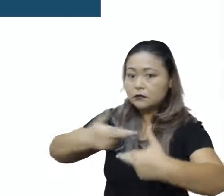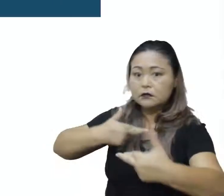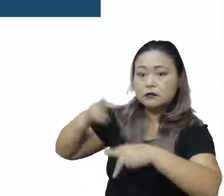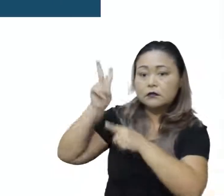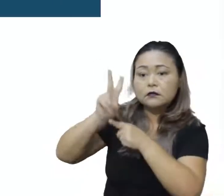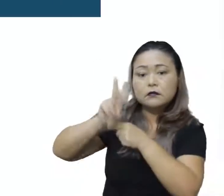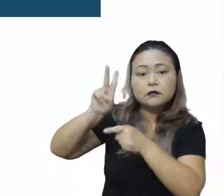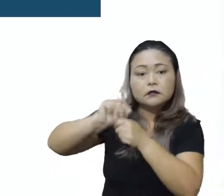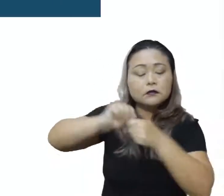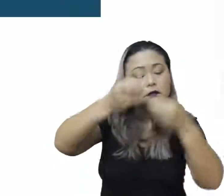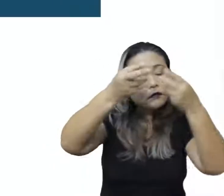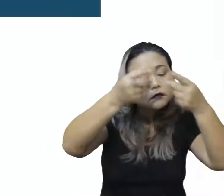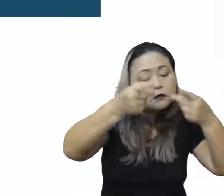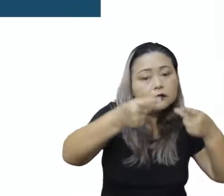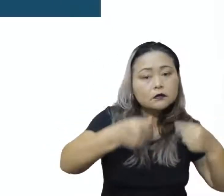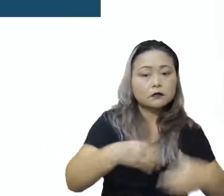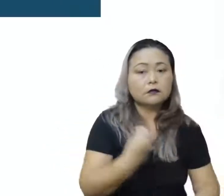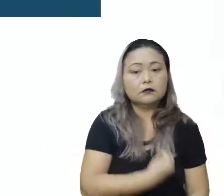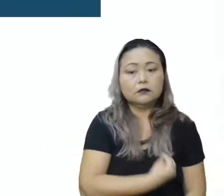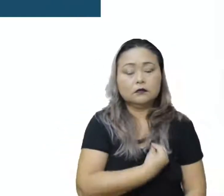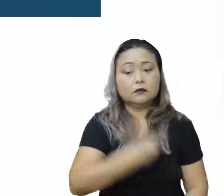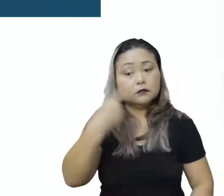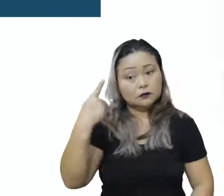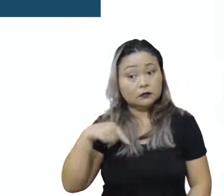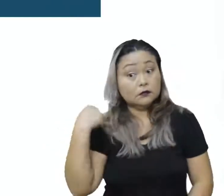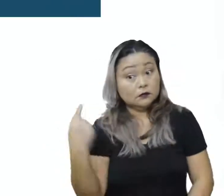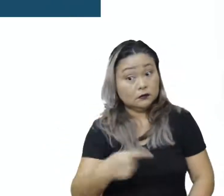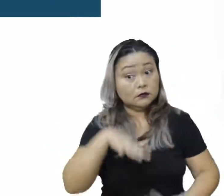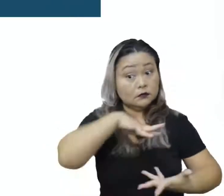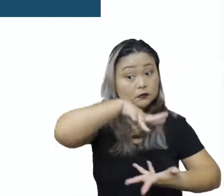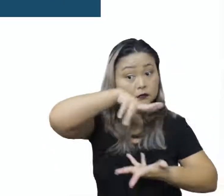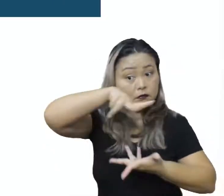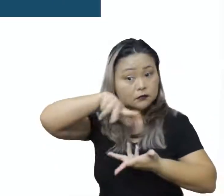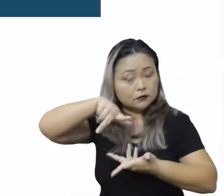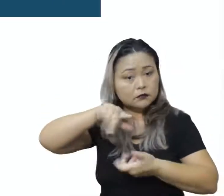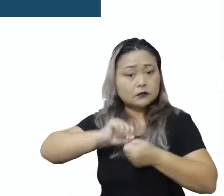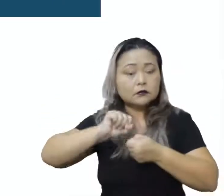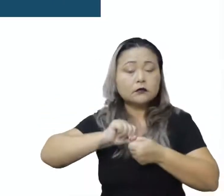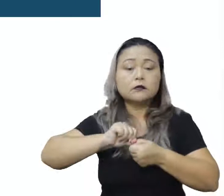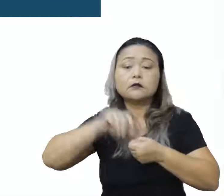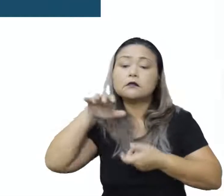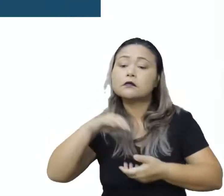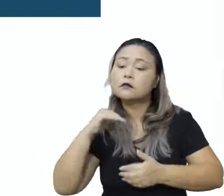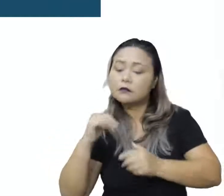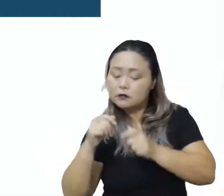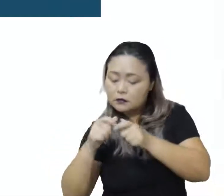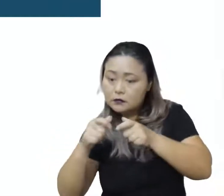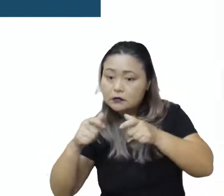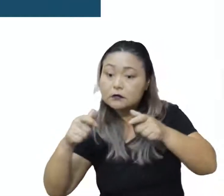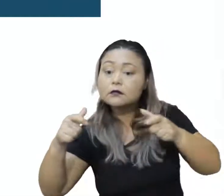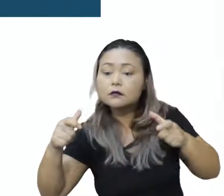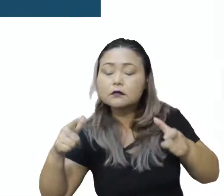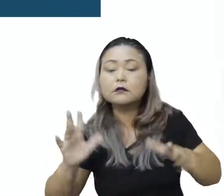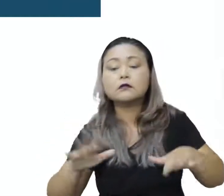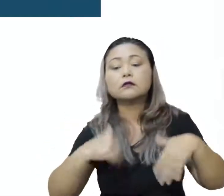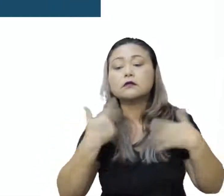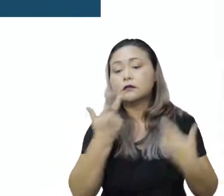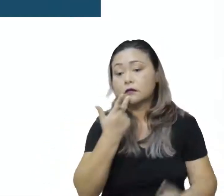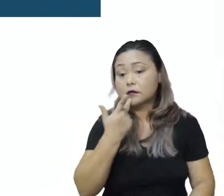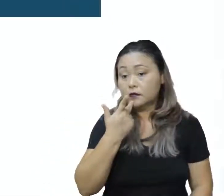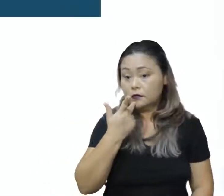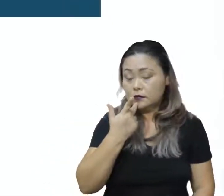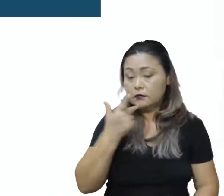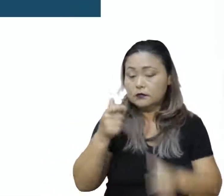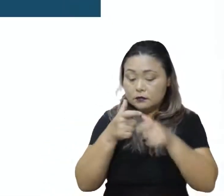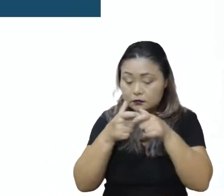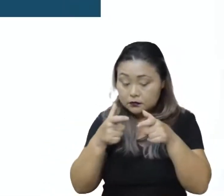e degradação da vida no nosso planeta, ok? Em diferentes escalas. Quando nós falamos em